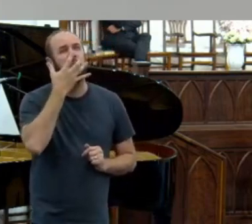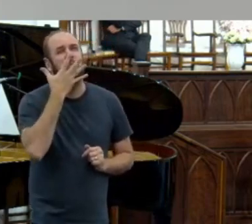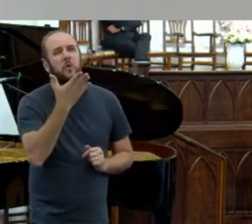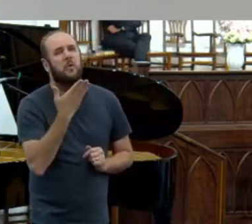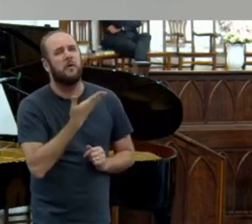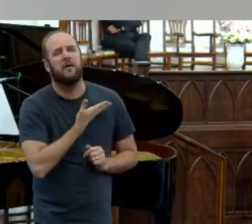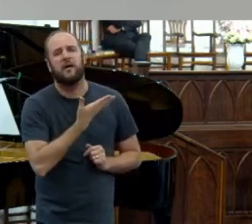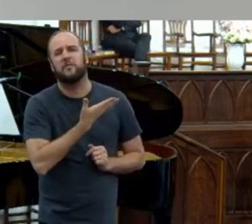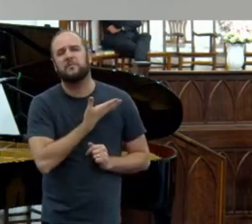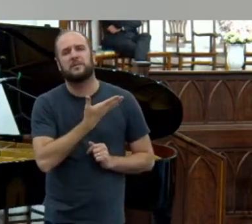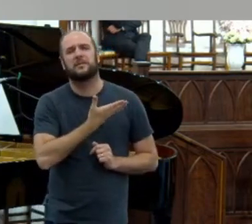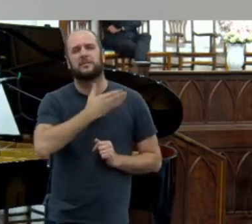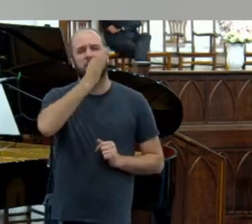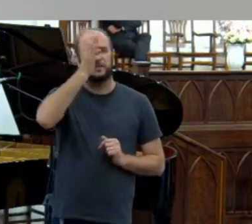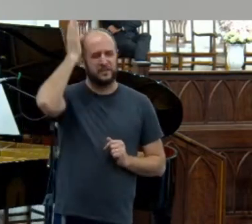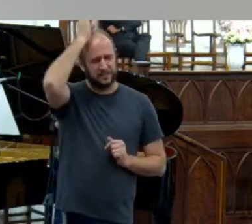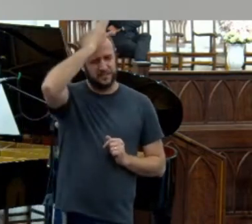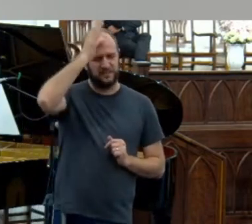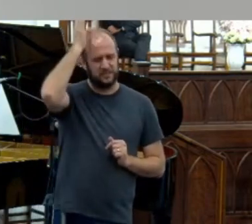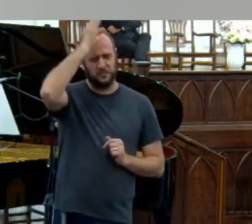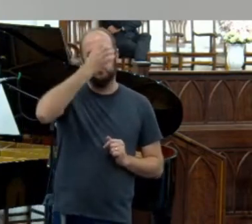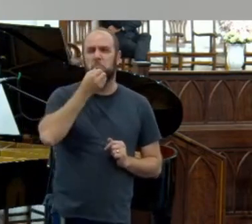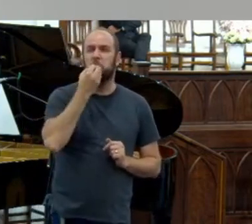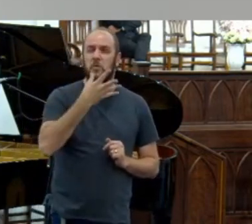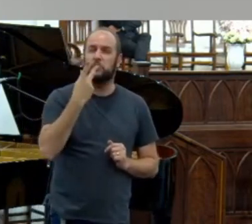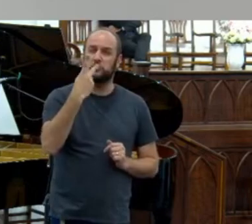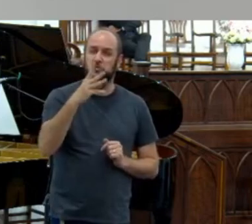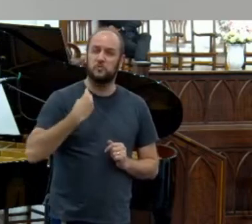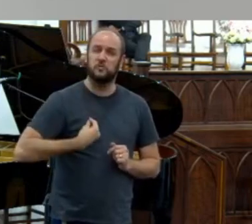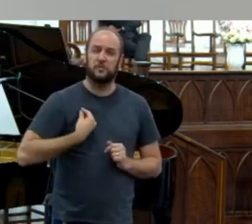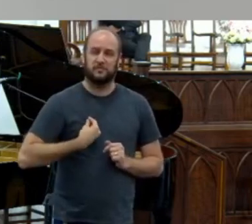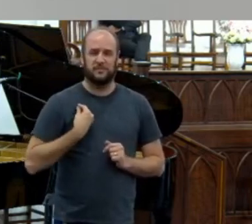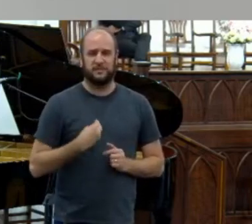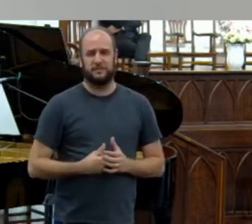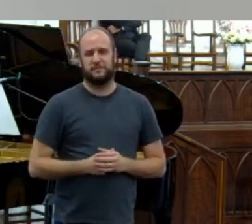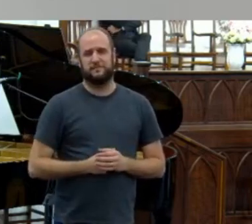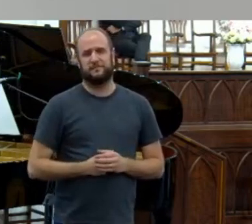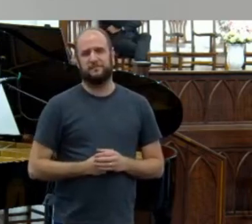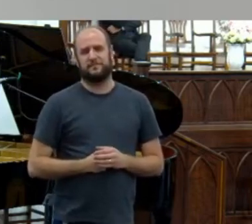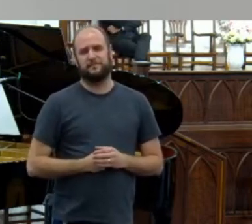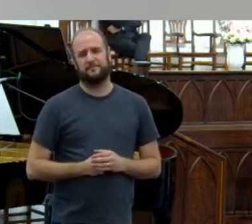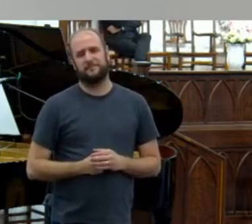amigo é Cristo, quão bondoso Ele tem sido na sua vida.